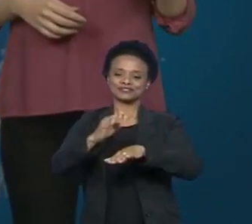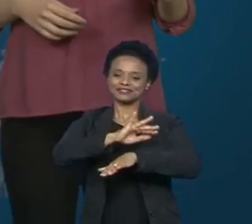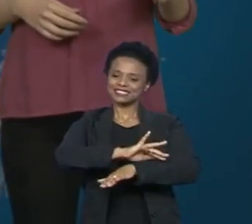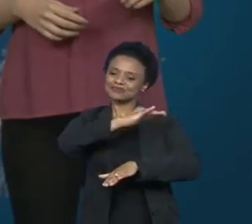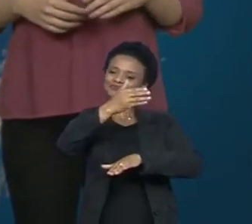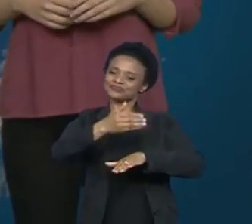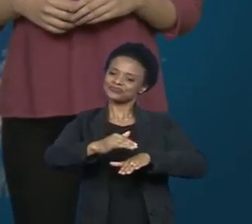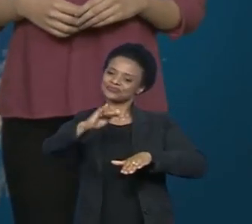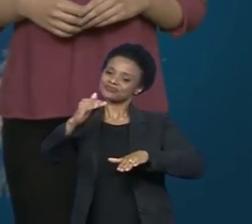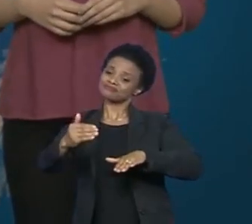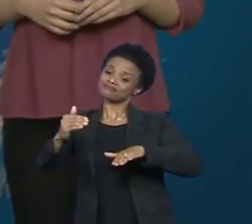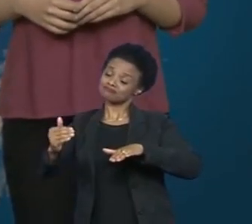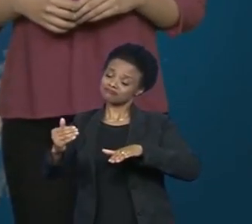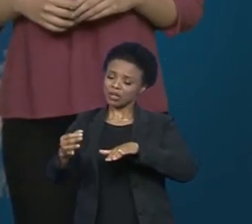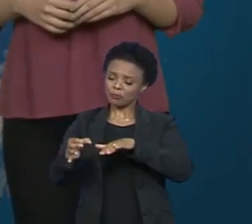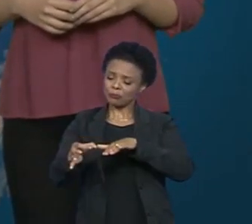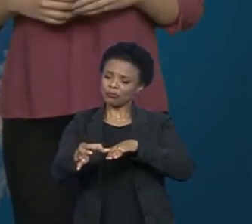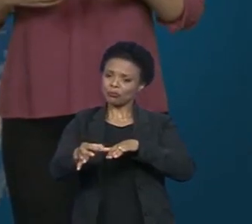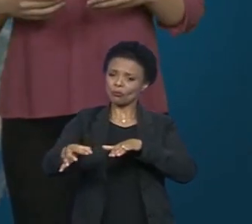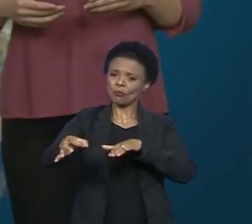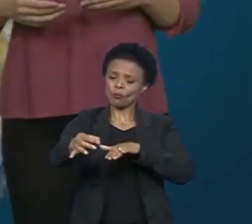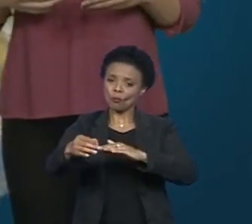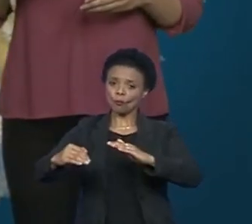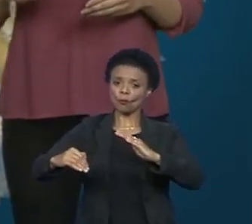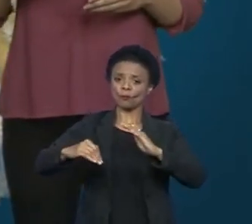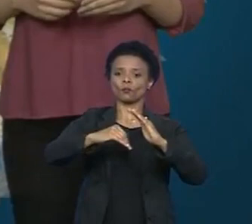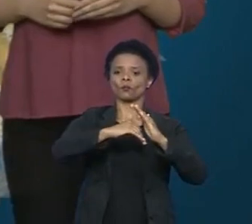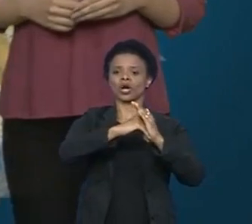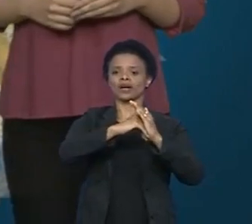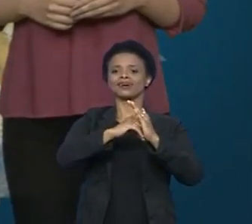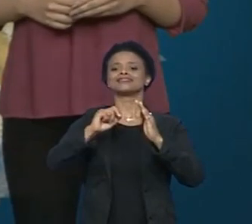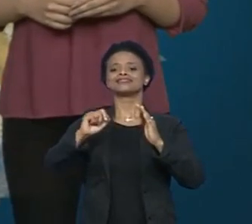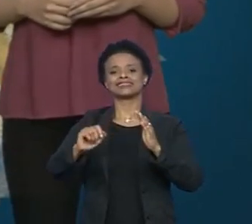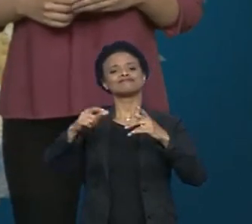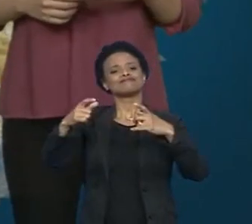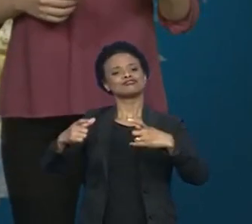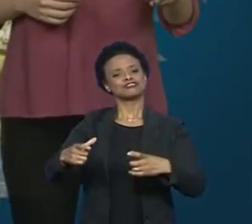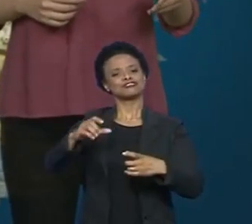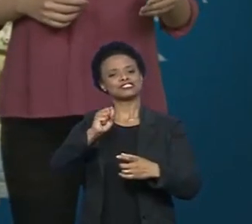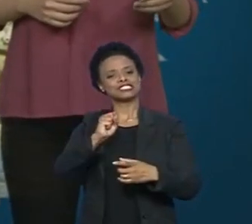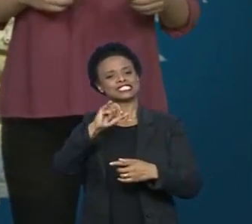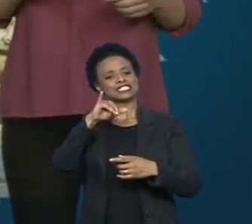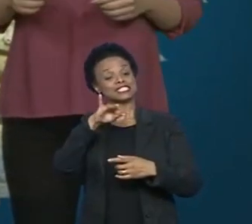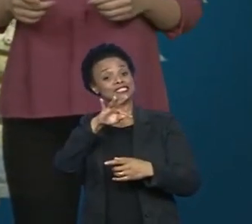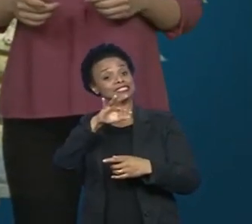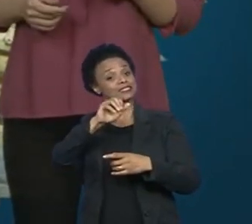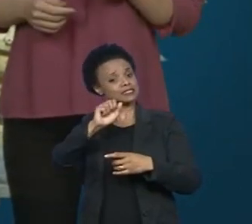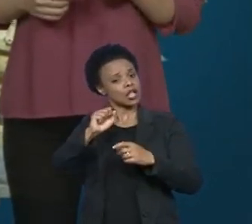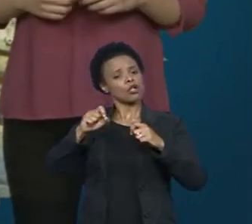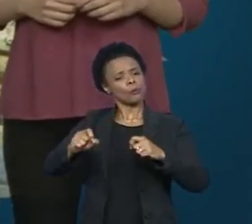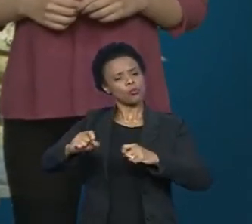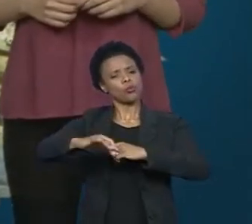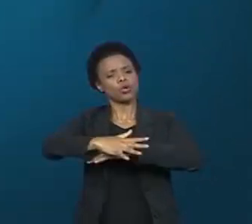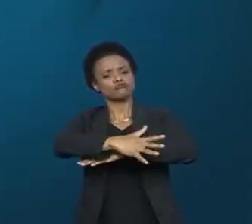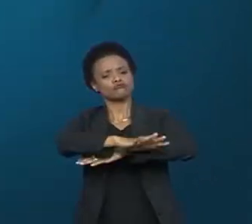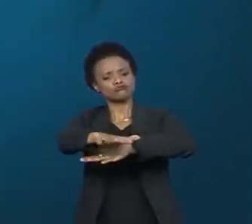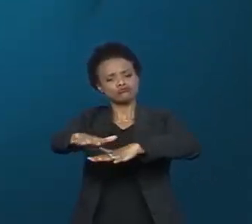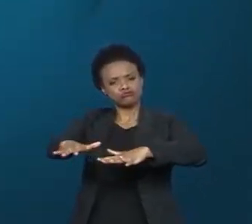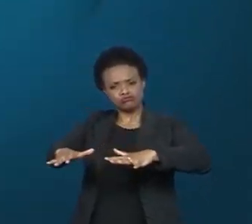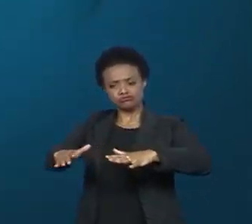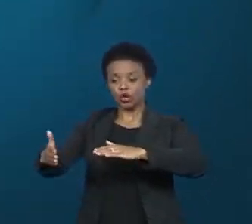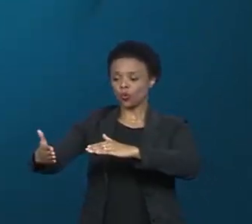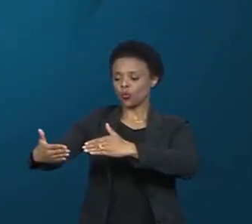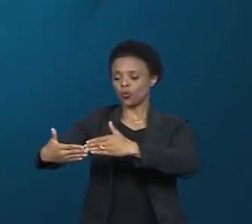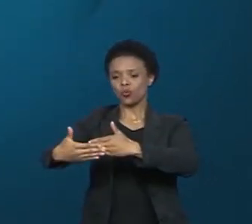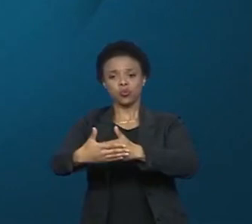esses sedimentos se depositam são chamados ambientes de sedimentação e podem ser continentais, costeiros e marinhos. Após a